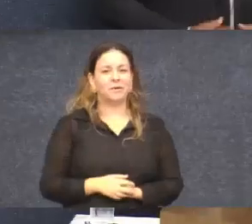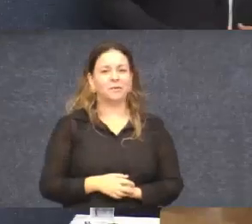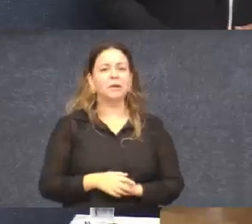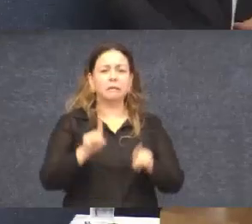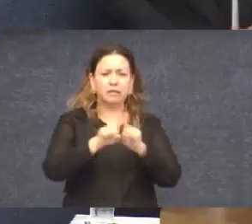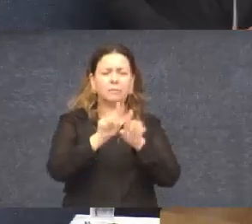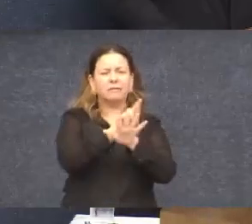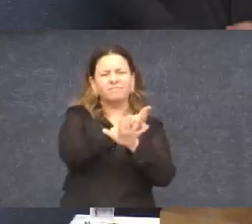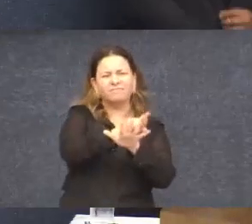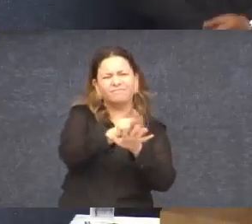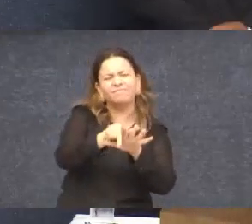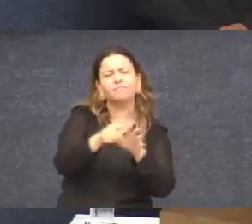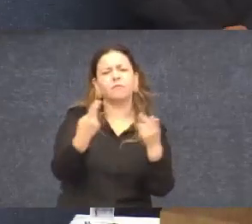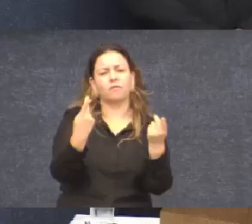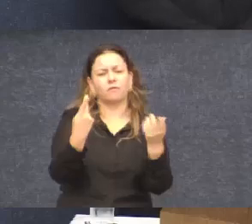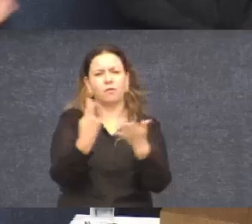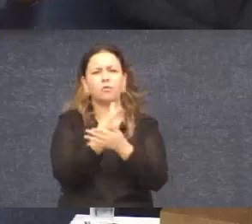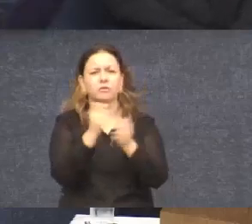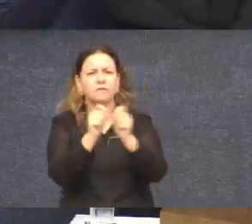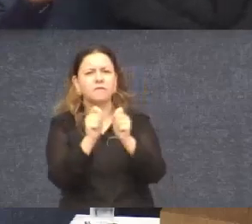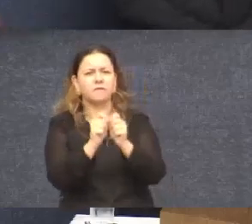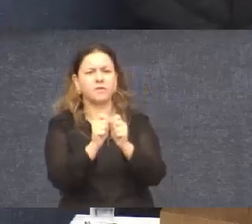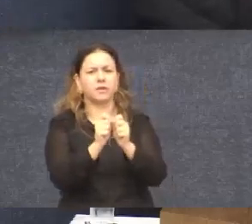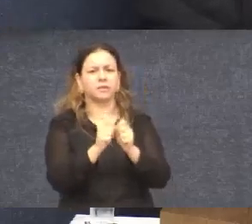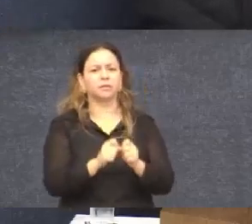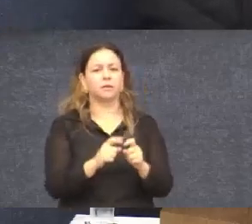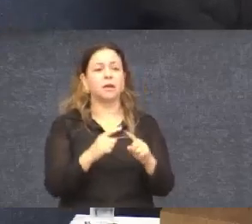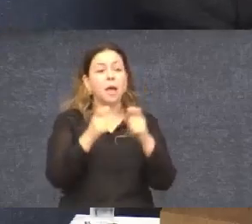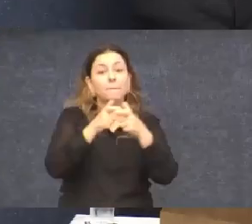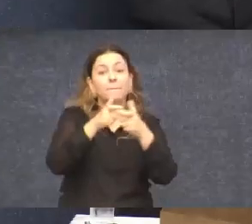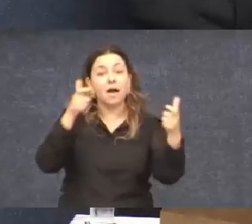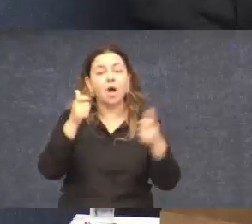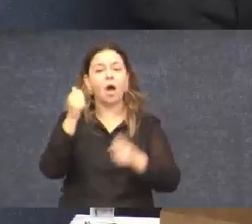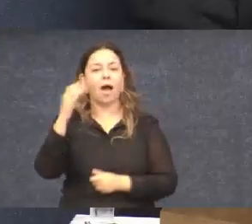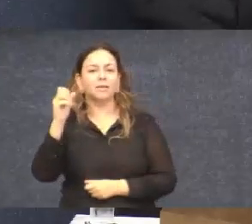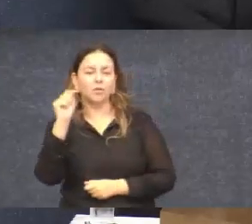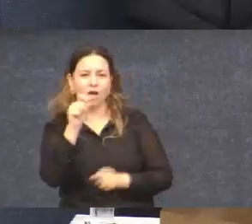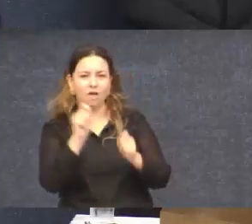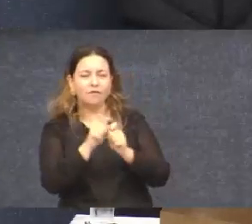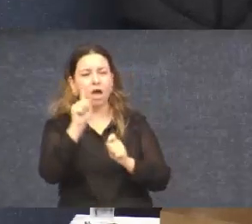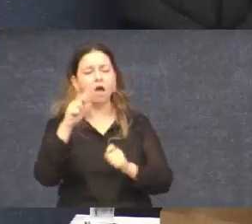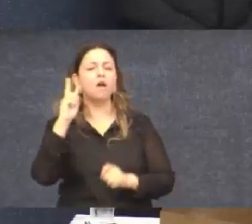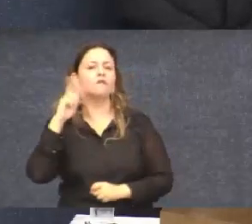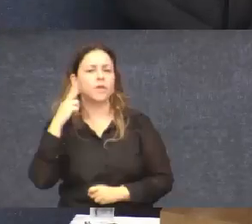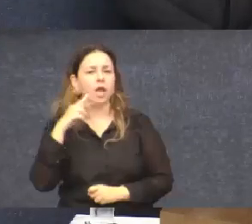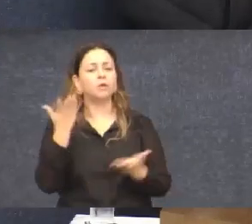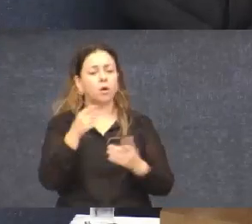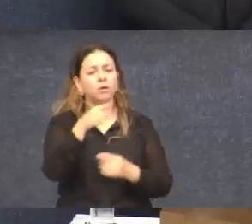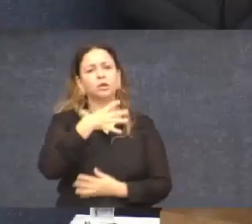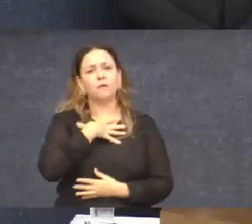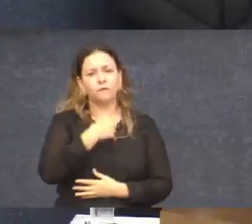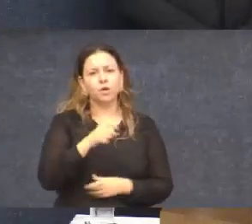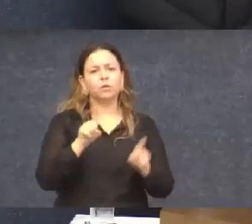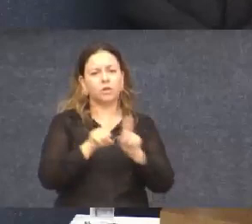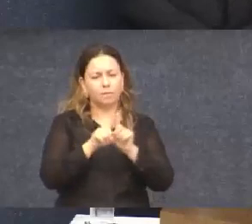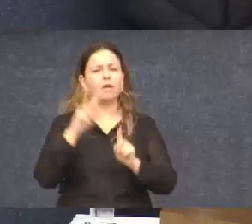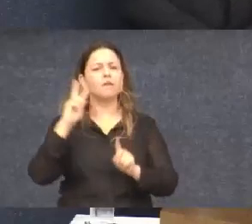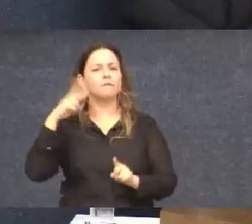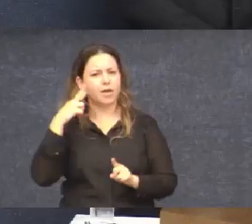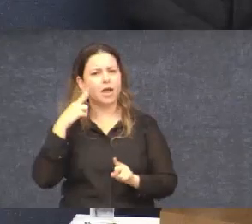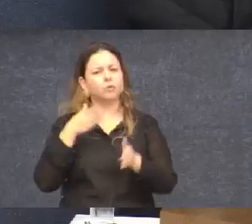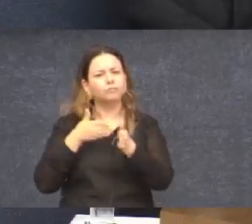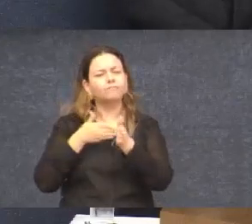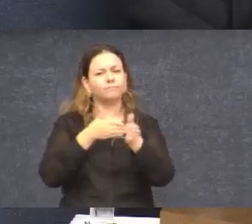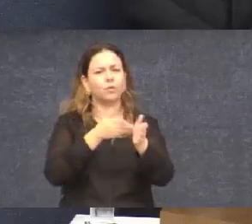pelas grandes ações. E uma das maiores ações foi eleger esse grande vereador, que é seu filho, que está aí honrando o legado do seu